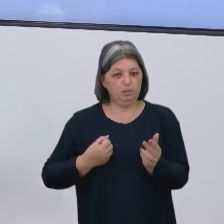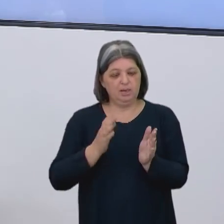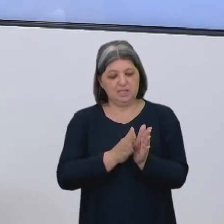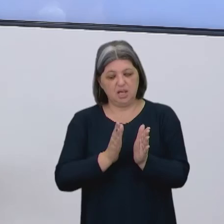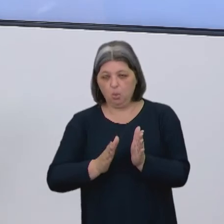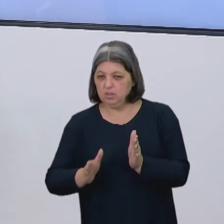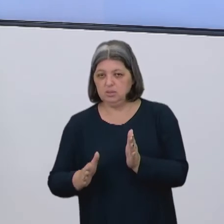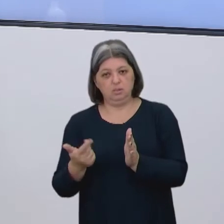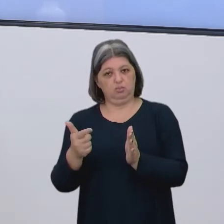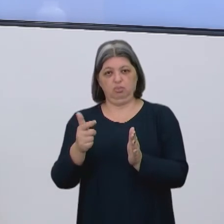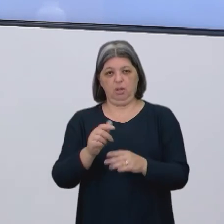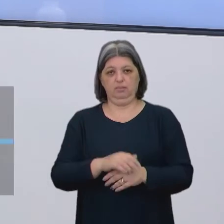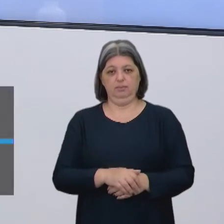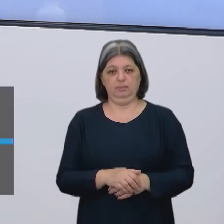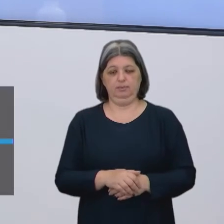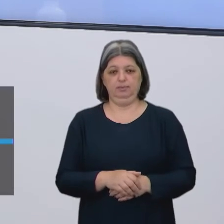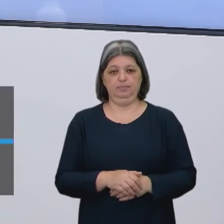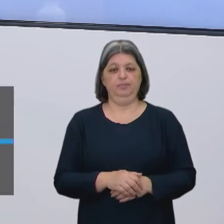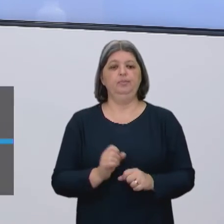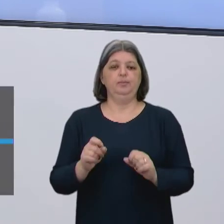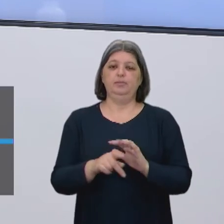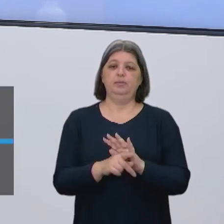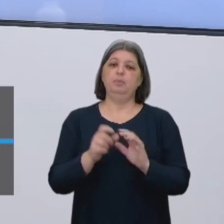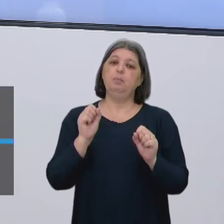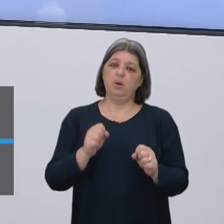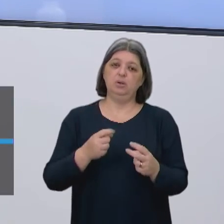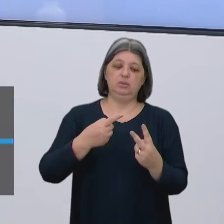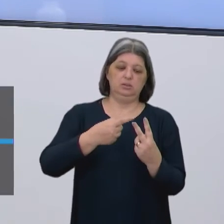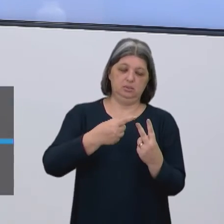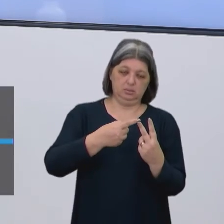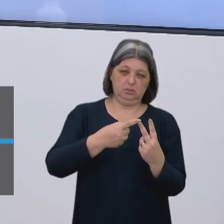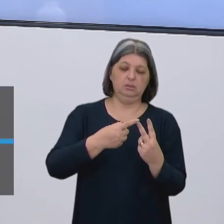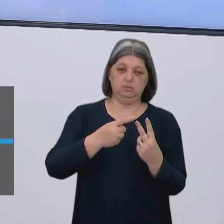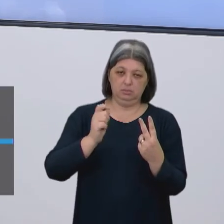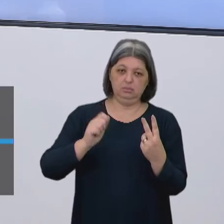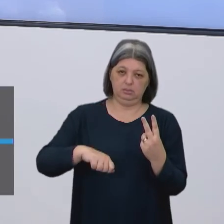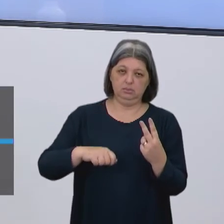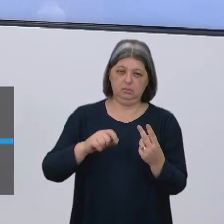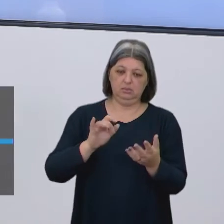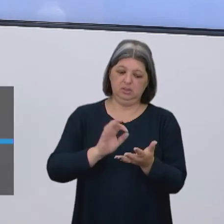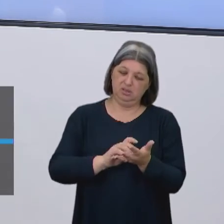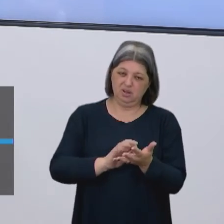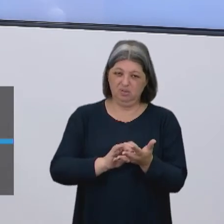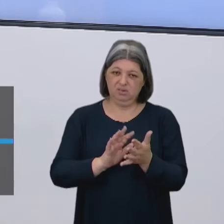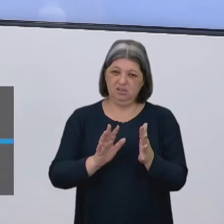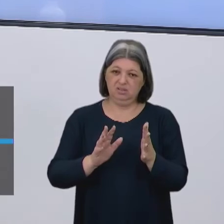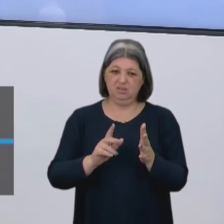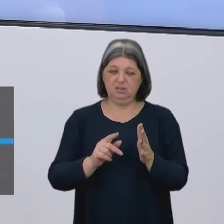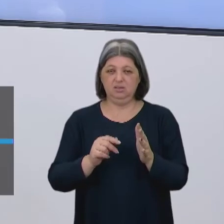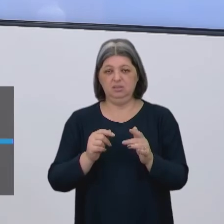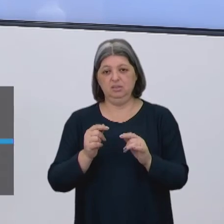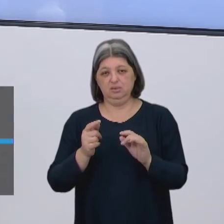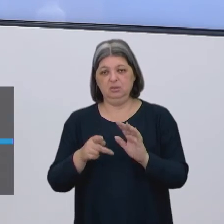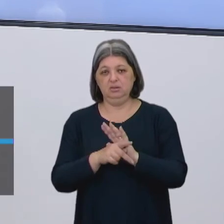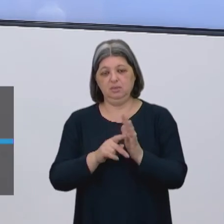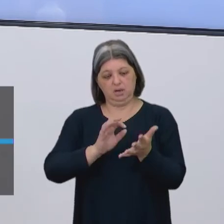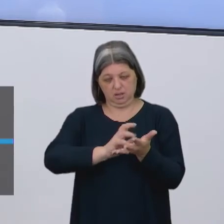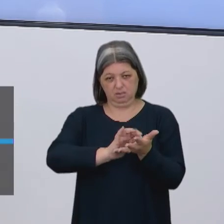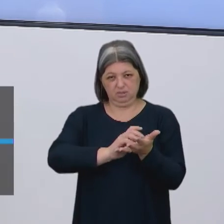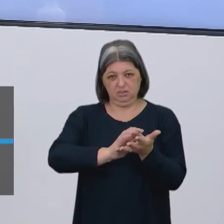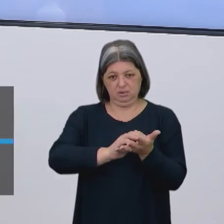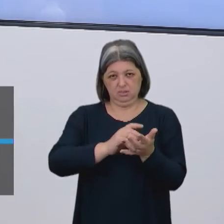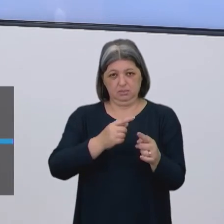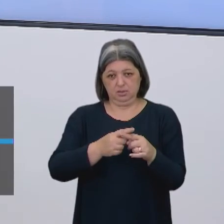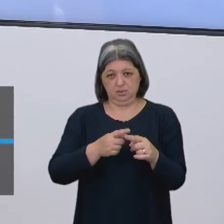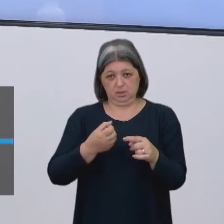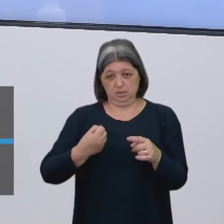e não periódico. Pode vir de uma raiz que eu não consigo calcular porque não dá exata? Consigo calcular, né, mas não é manualmente? Faz lá na calculadora, que não dá